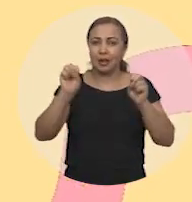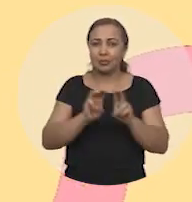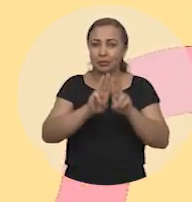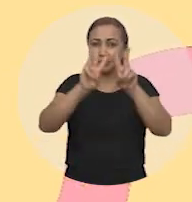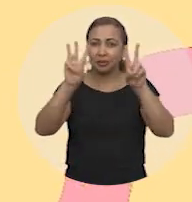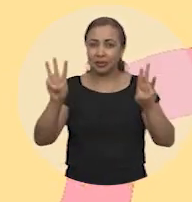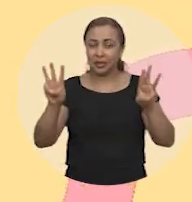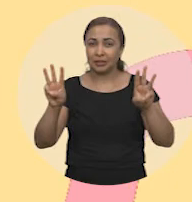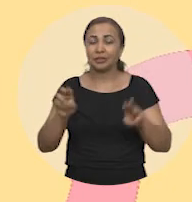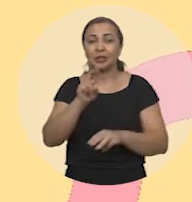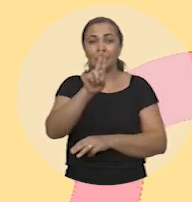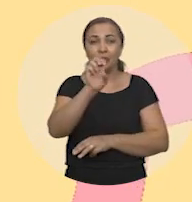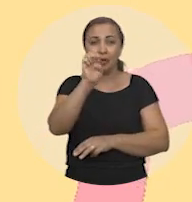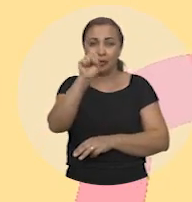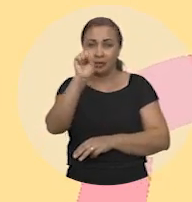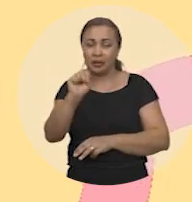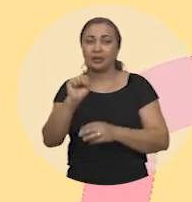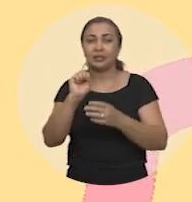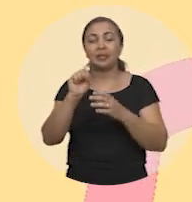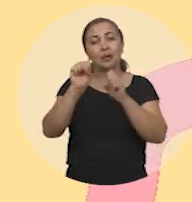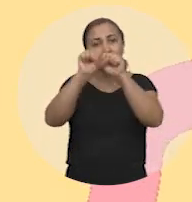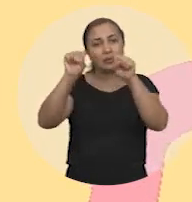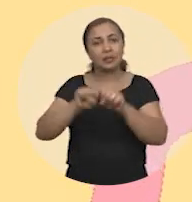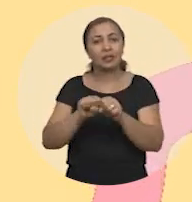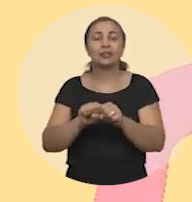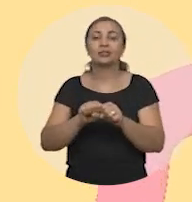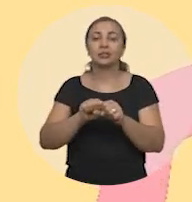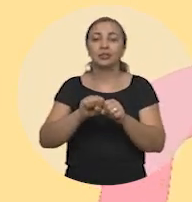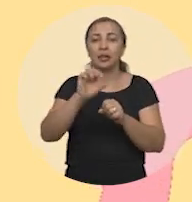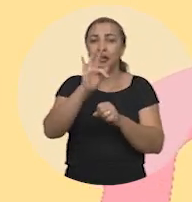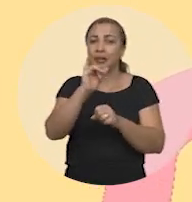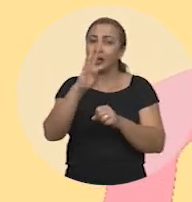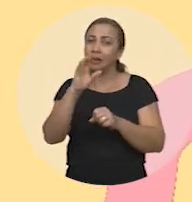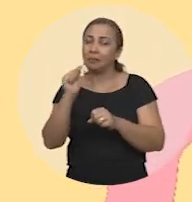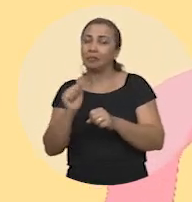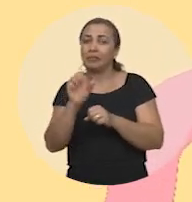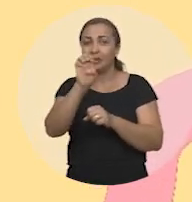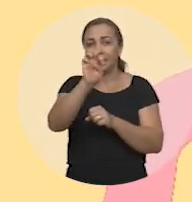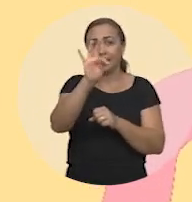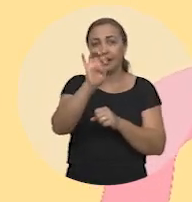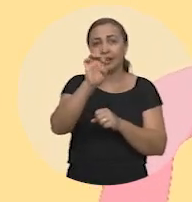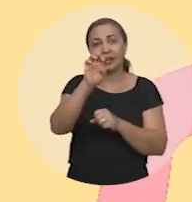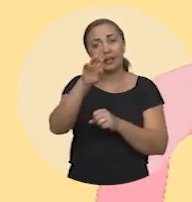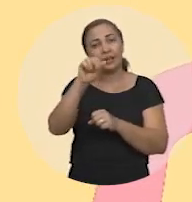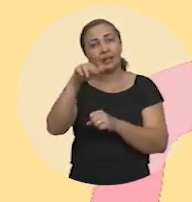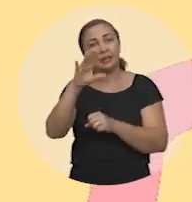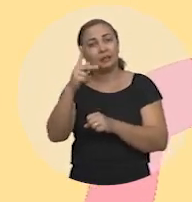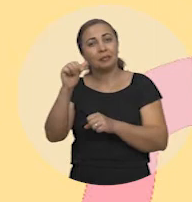através do site da UESC, através do site do próprio projeto E-Terapias, né, que é